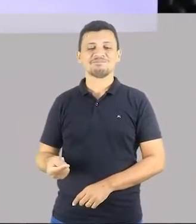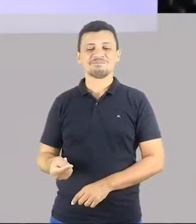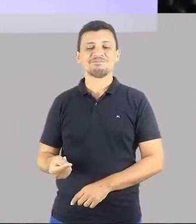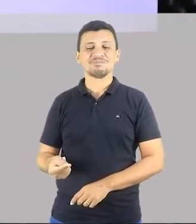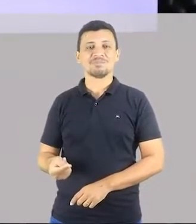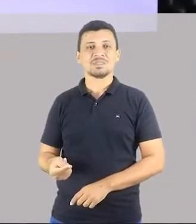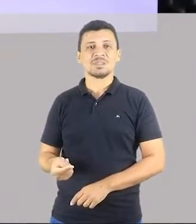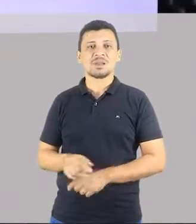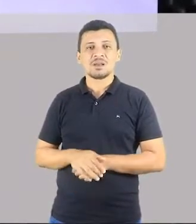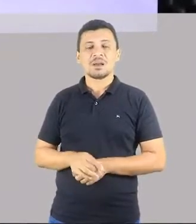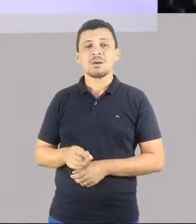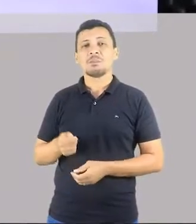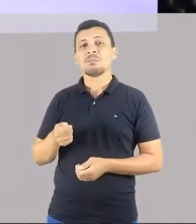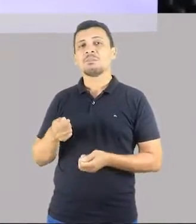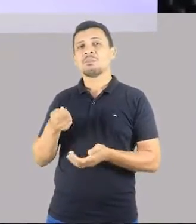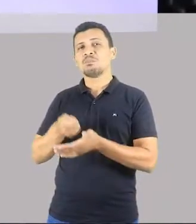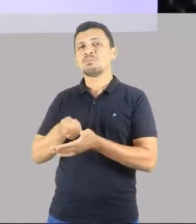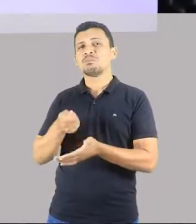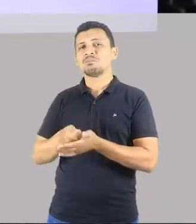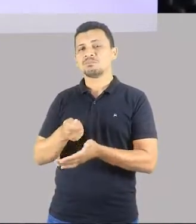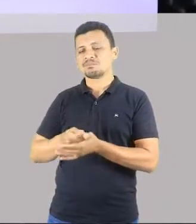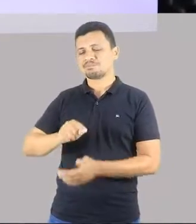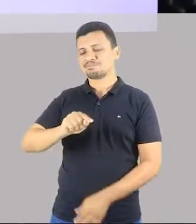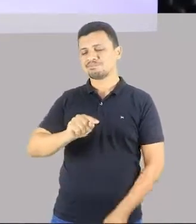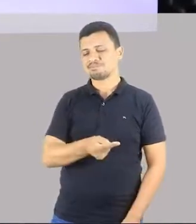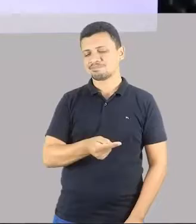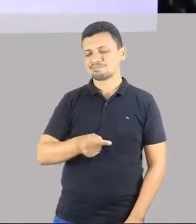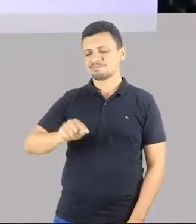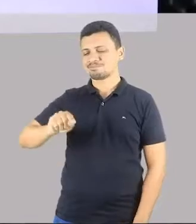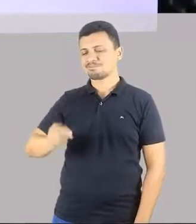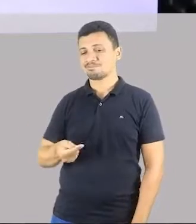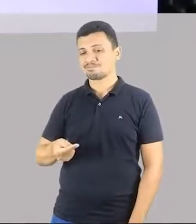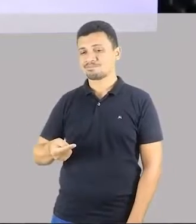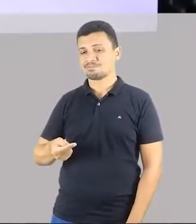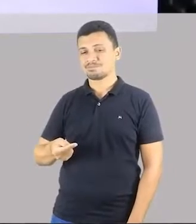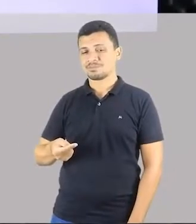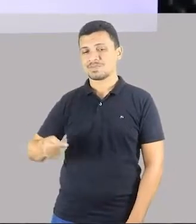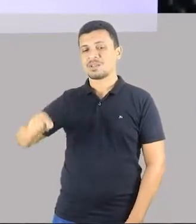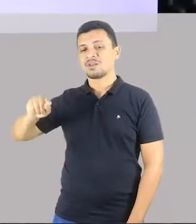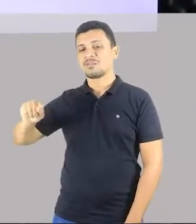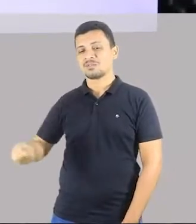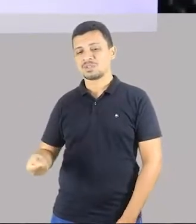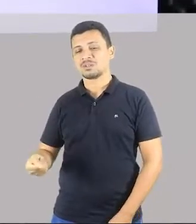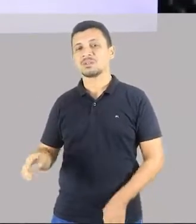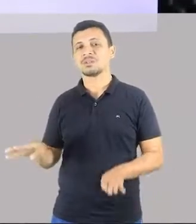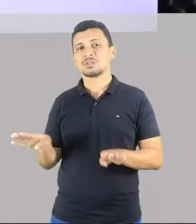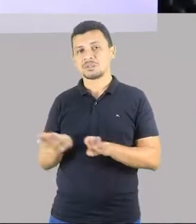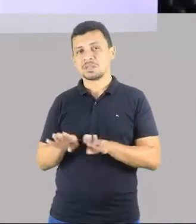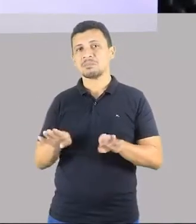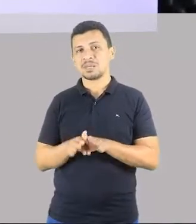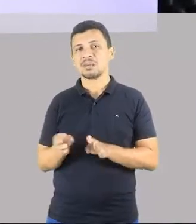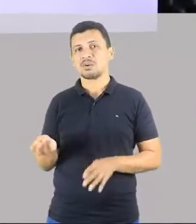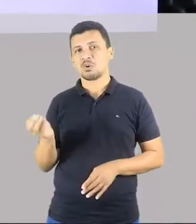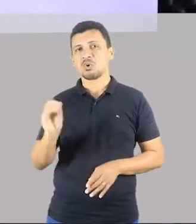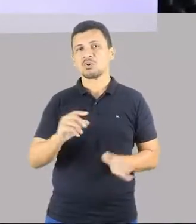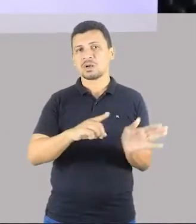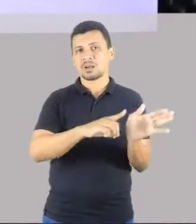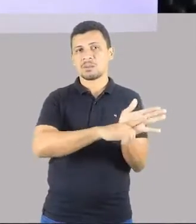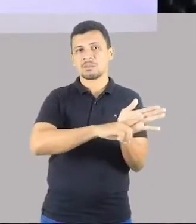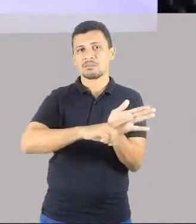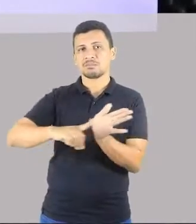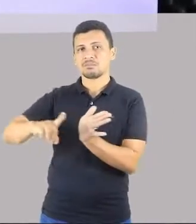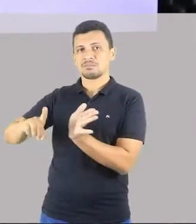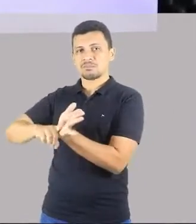pus aí, ele colocou aí as vírgulas, mas eu poderia também colocar duplo travessão. Às vezes a questão, ela vem com